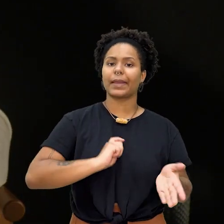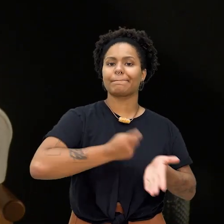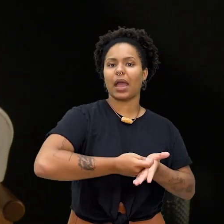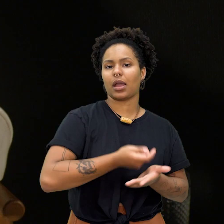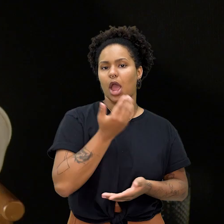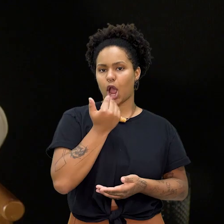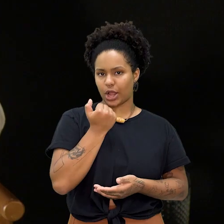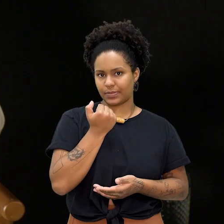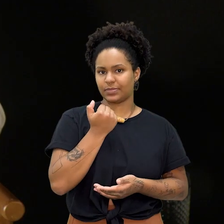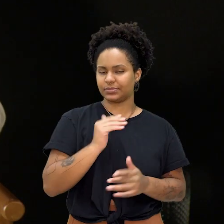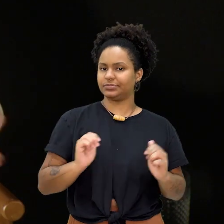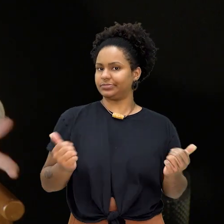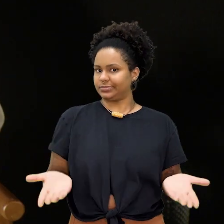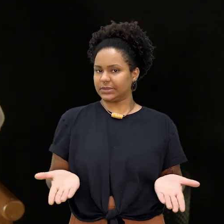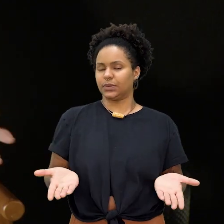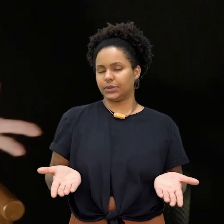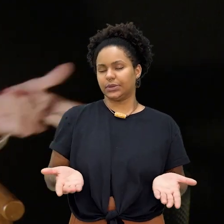pagar a comida. Então,